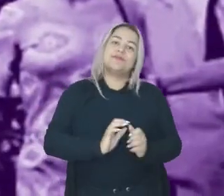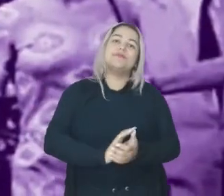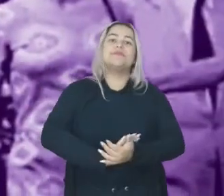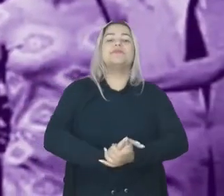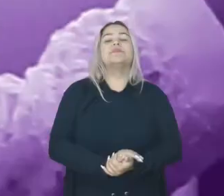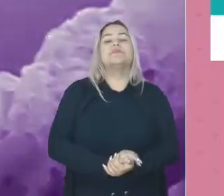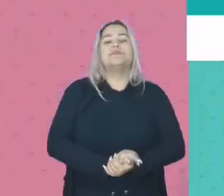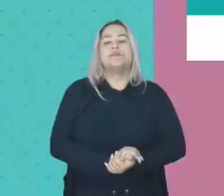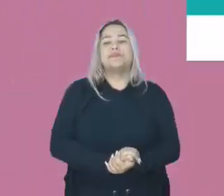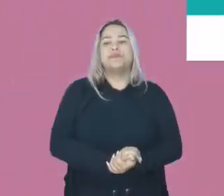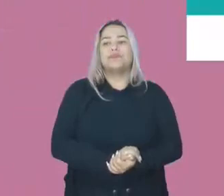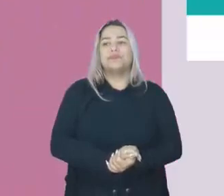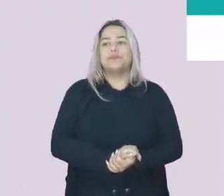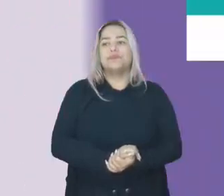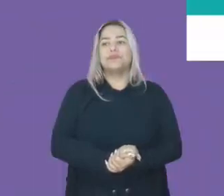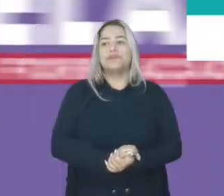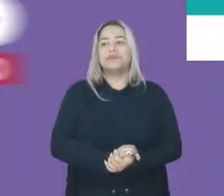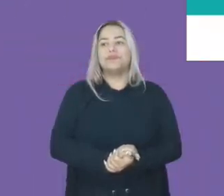de poder.